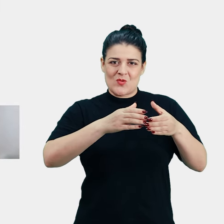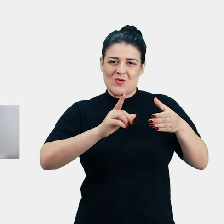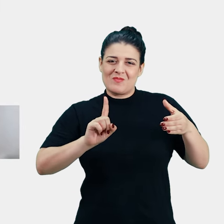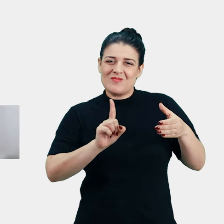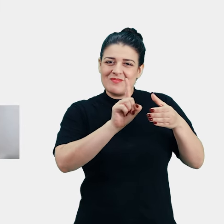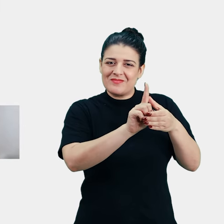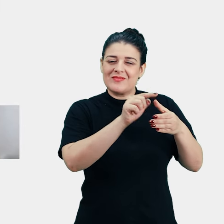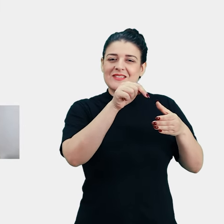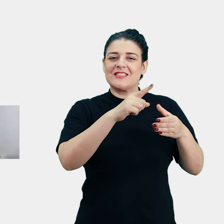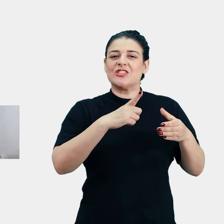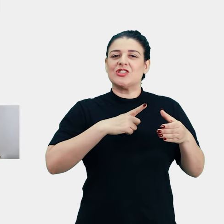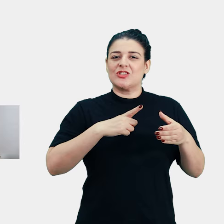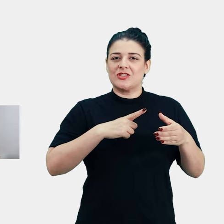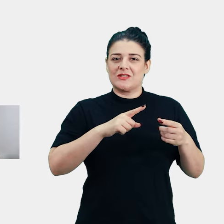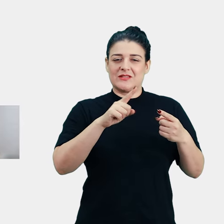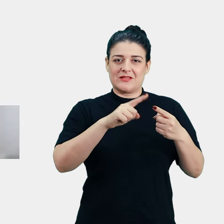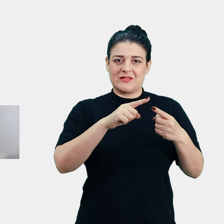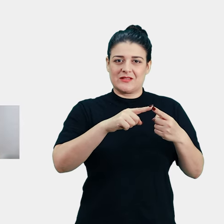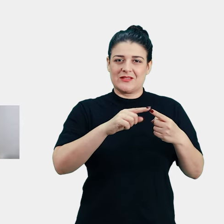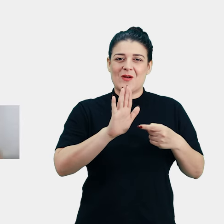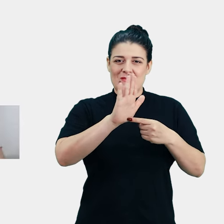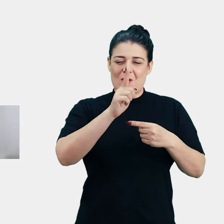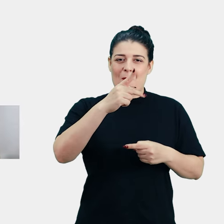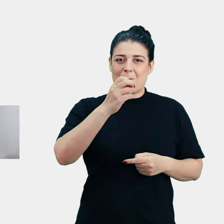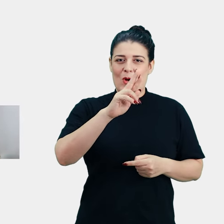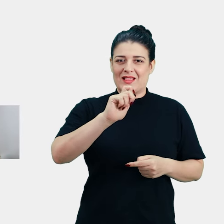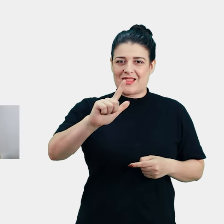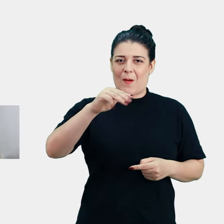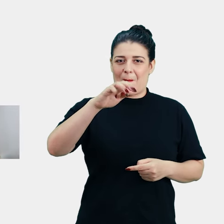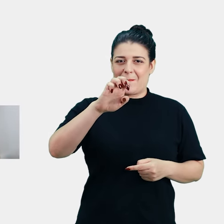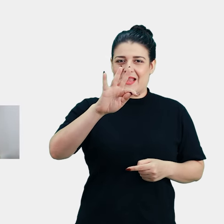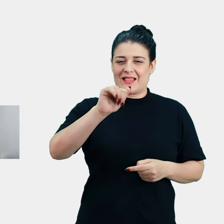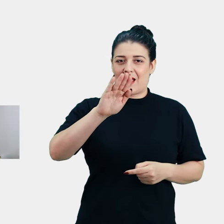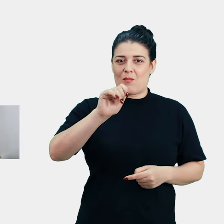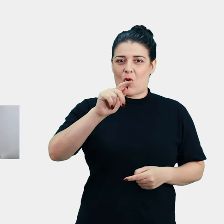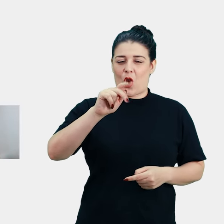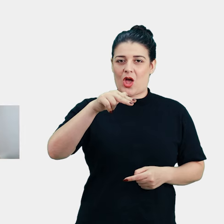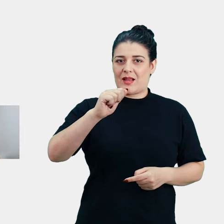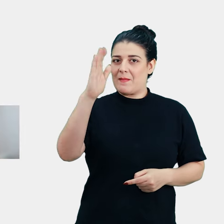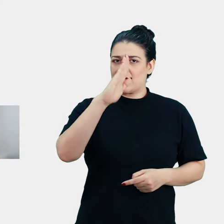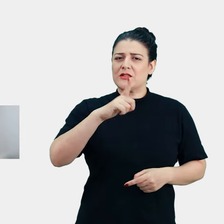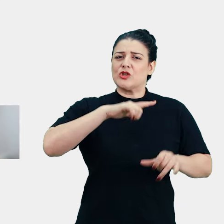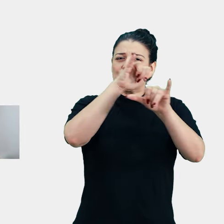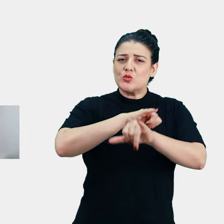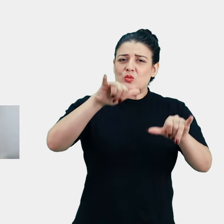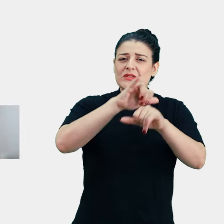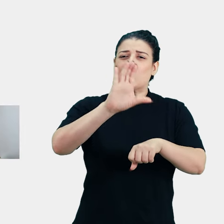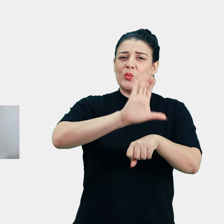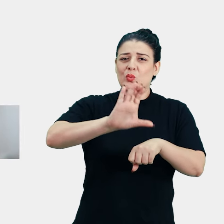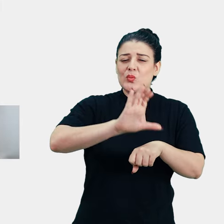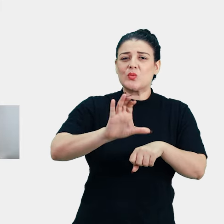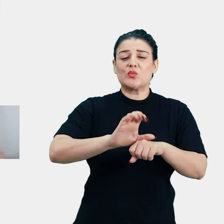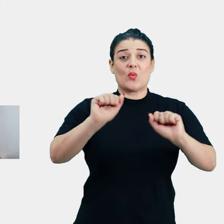Brasil a gente tem o portal Metabolômica Brasil, onde a gente tem a divulgação de cursos, eventos,